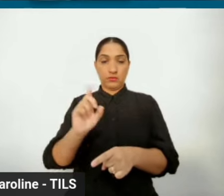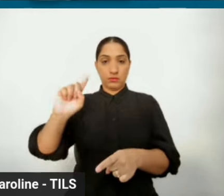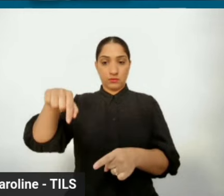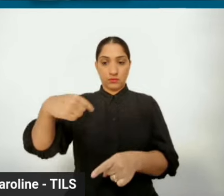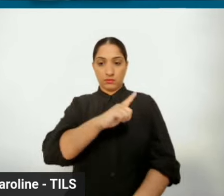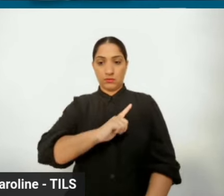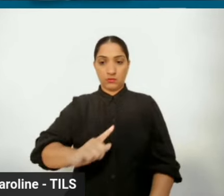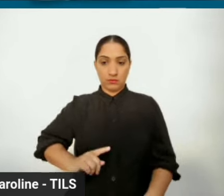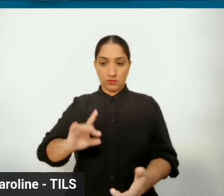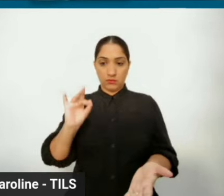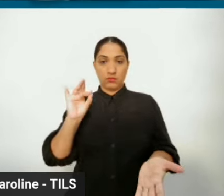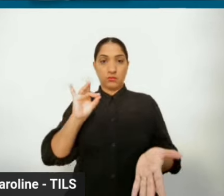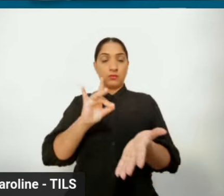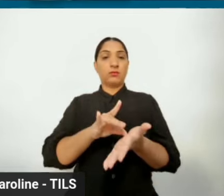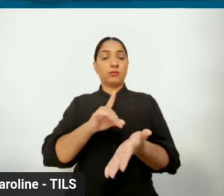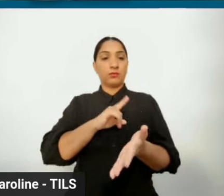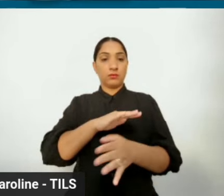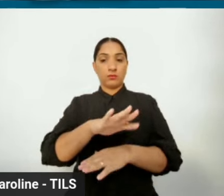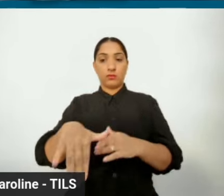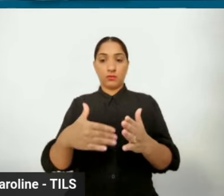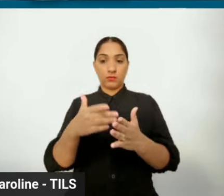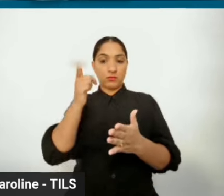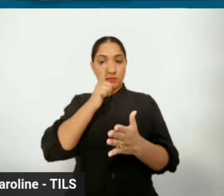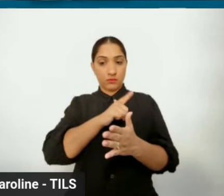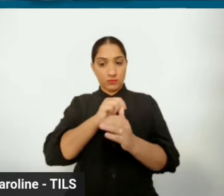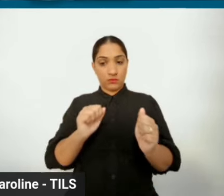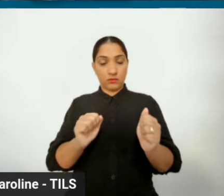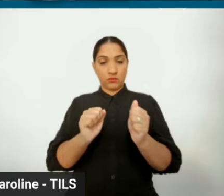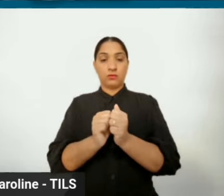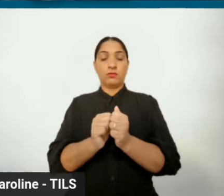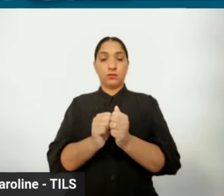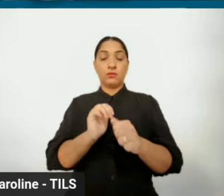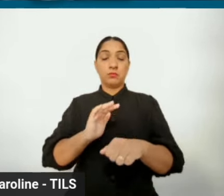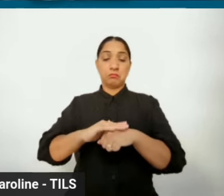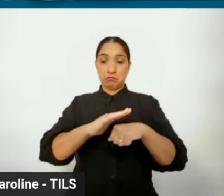efetivação de todas essas políticas, programas e ações.